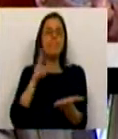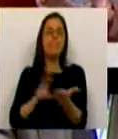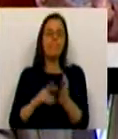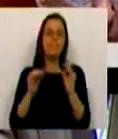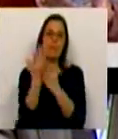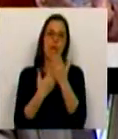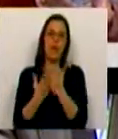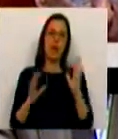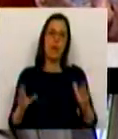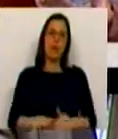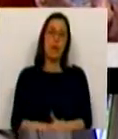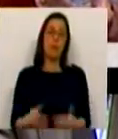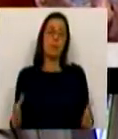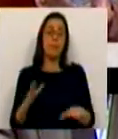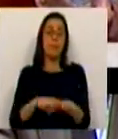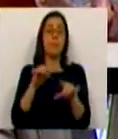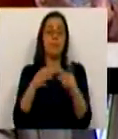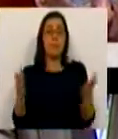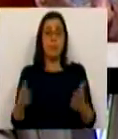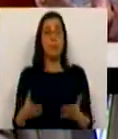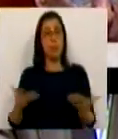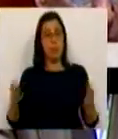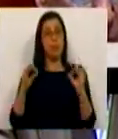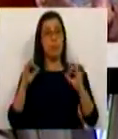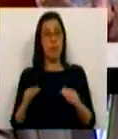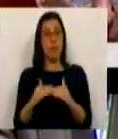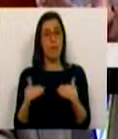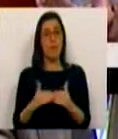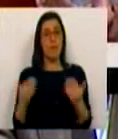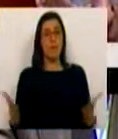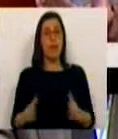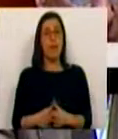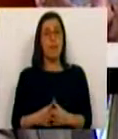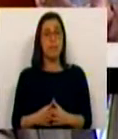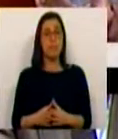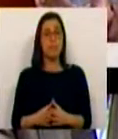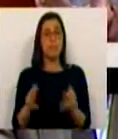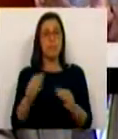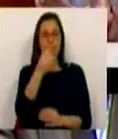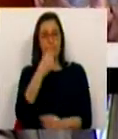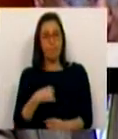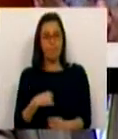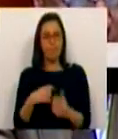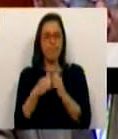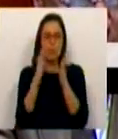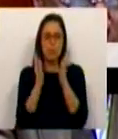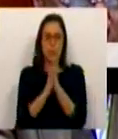a financiar efetivamente a economia. E é por isso que, chegados a esta fase e depois de terem falhado